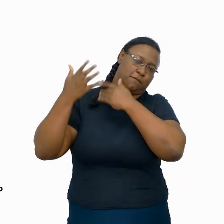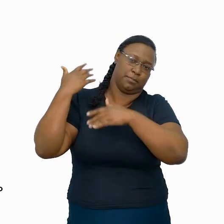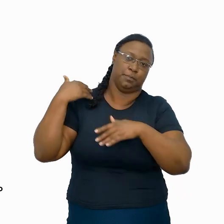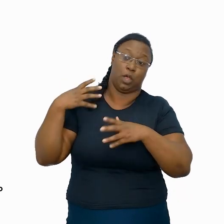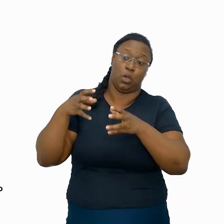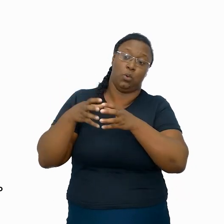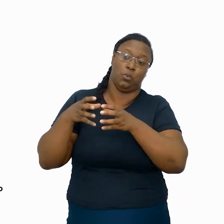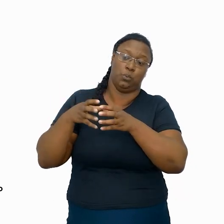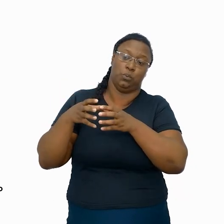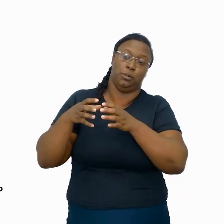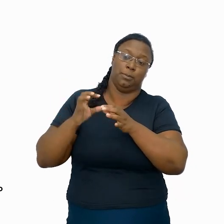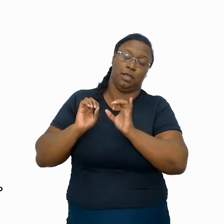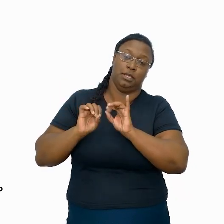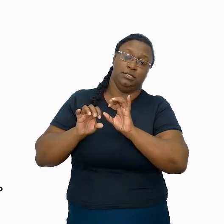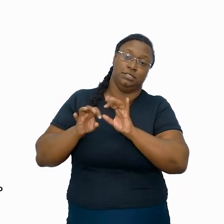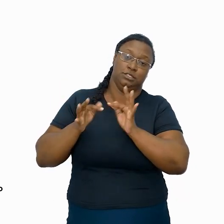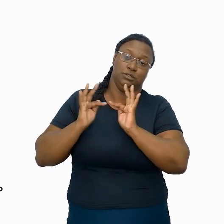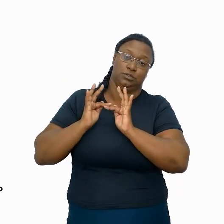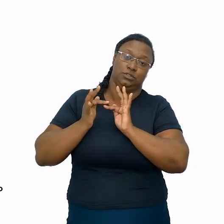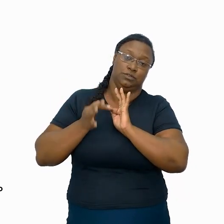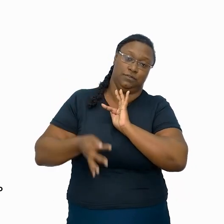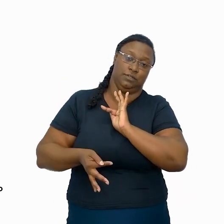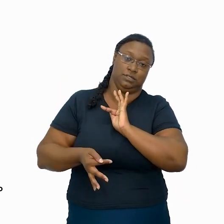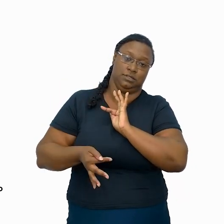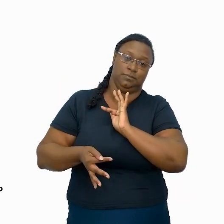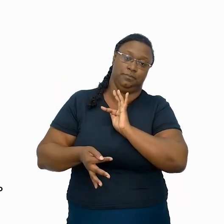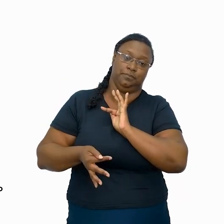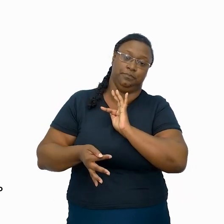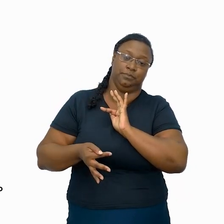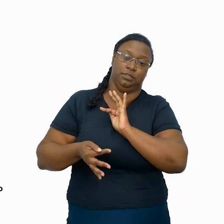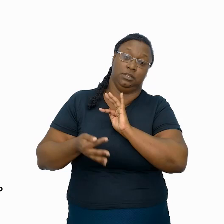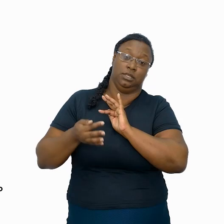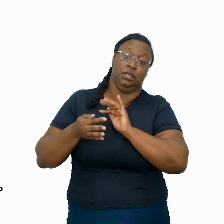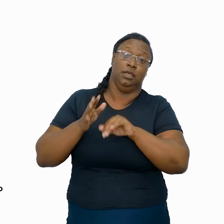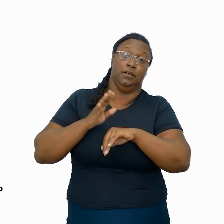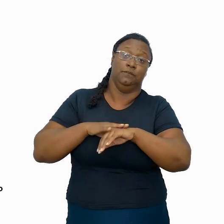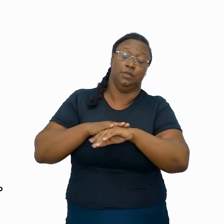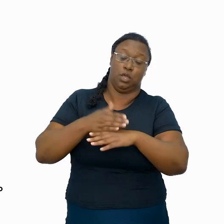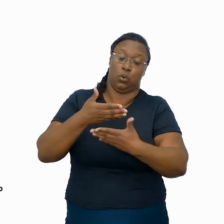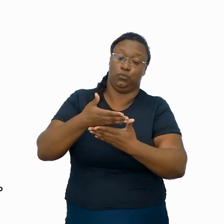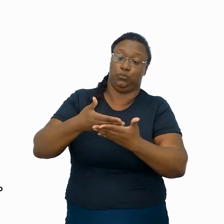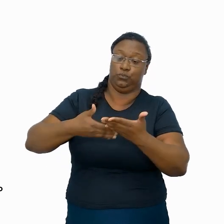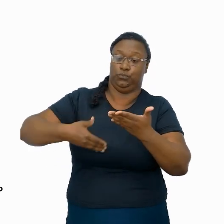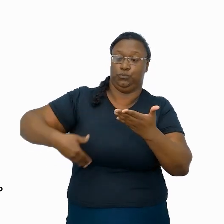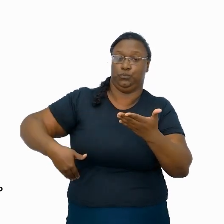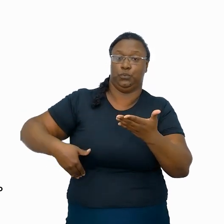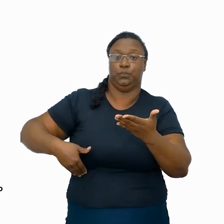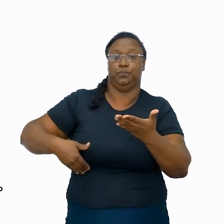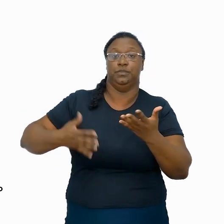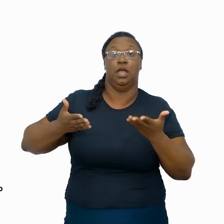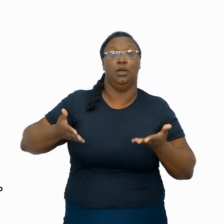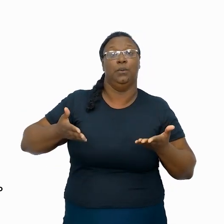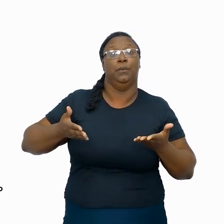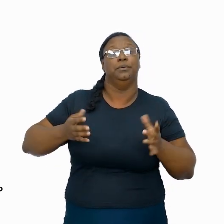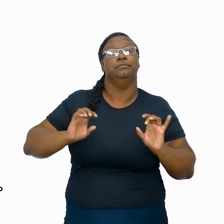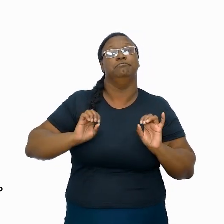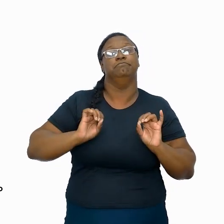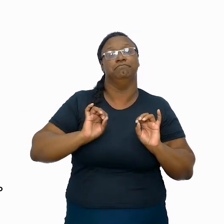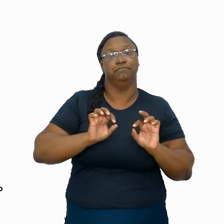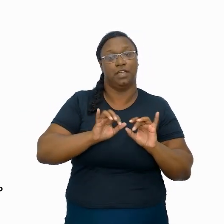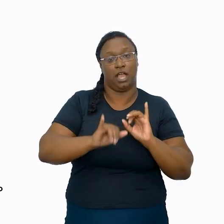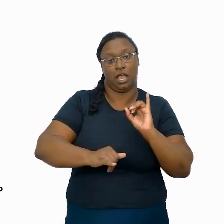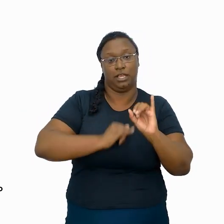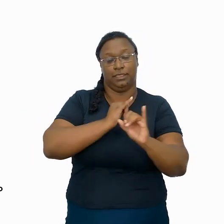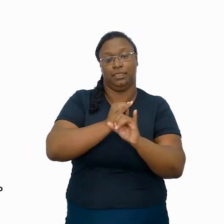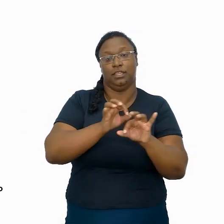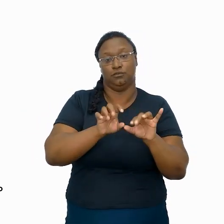ensino de física. E eles produziram um material que está disponível aí, né, a partir desse